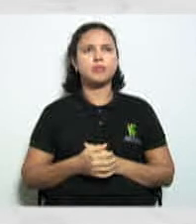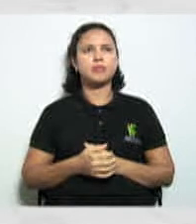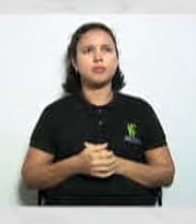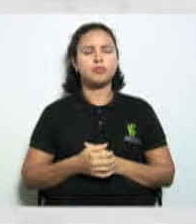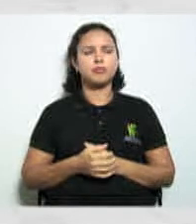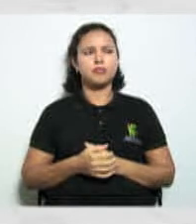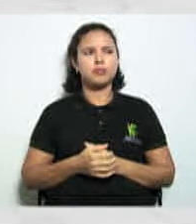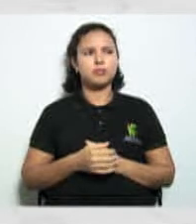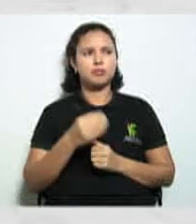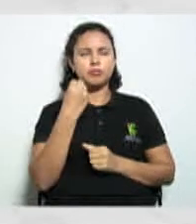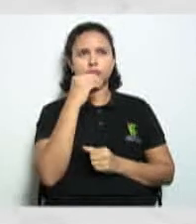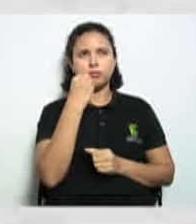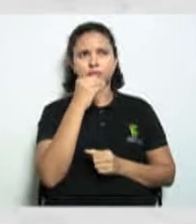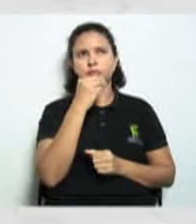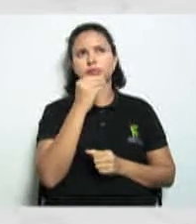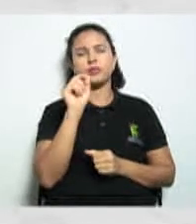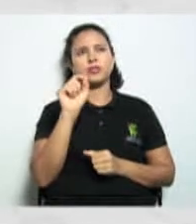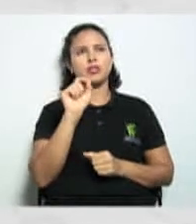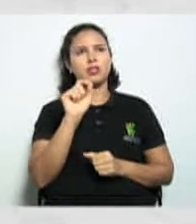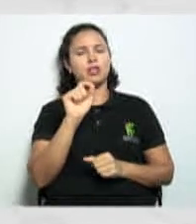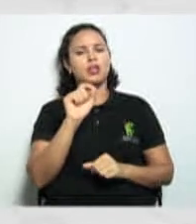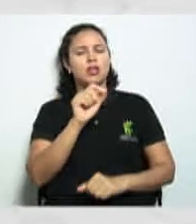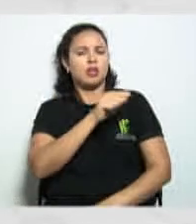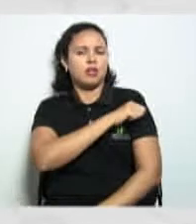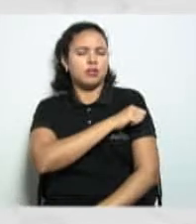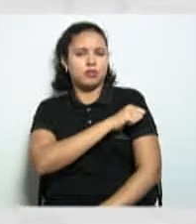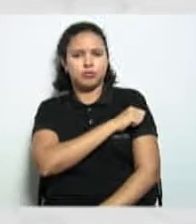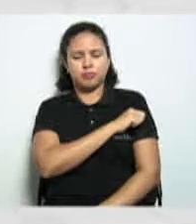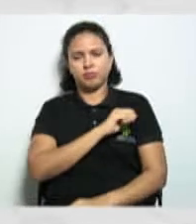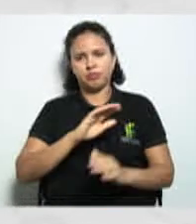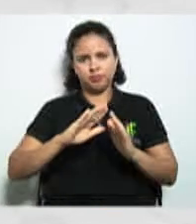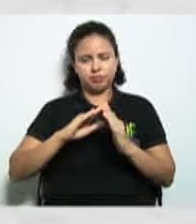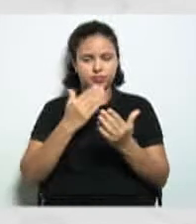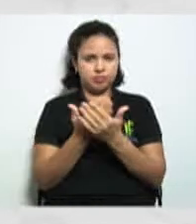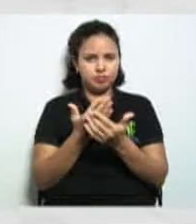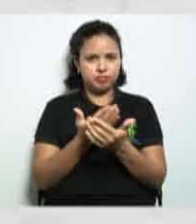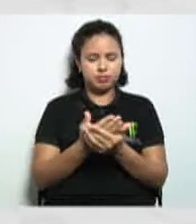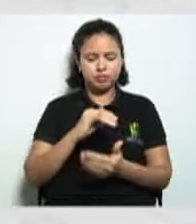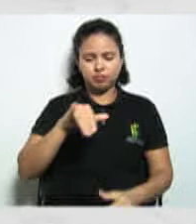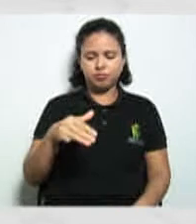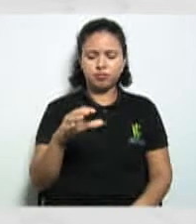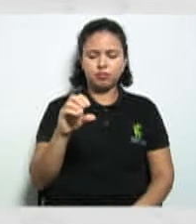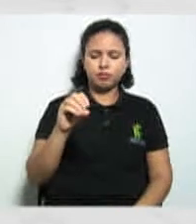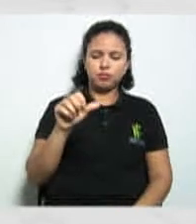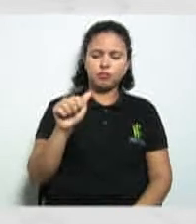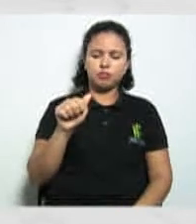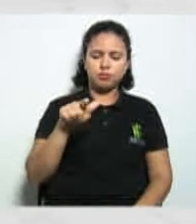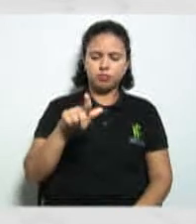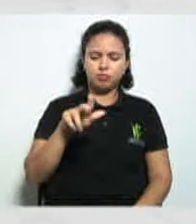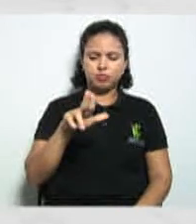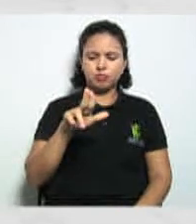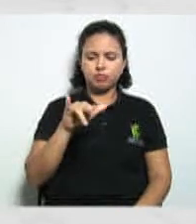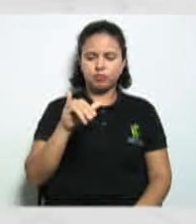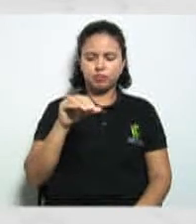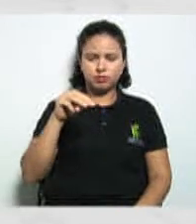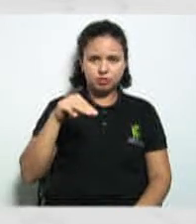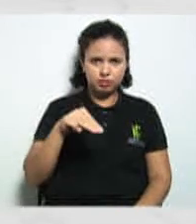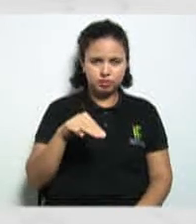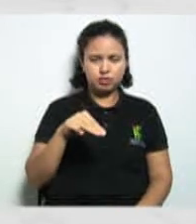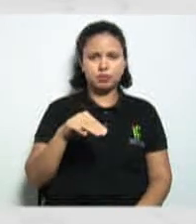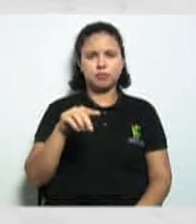Aproveitando para mandar aí um alô para os alunos da Escola Joaquim Pereira da Rocha, lá em Machadinho do Oeste. Todos os